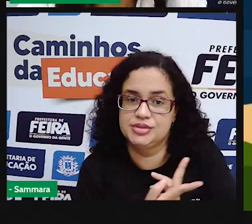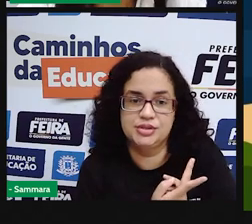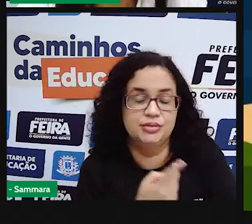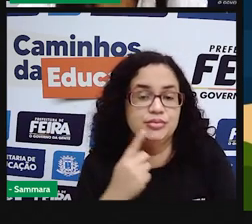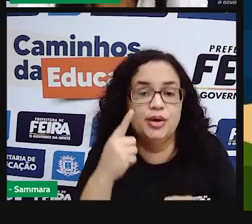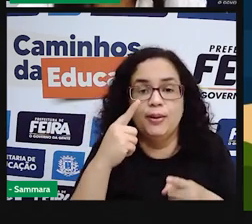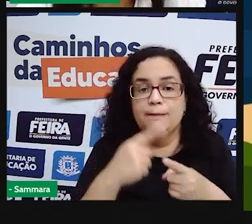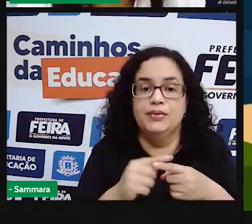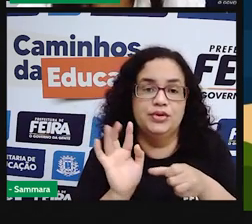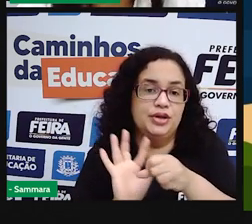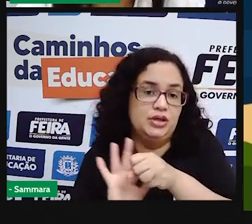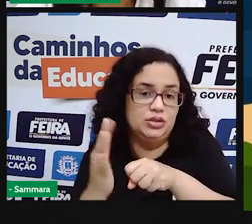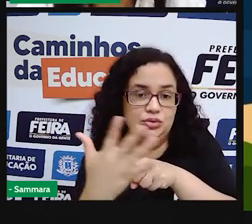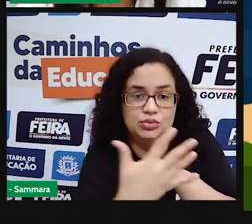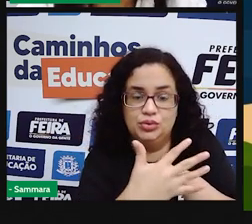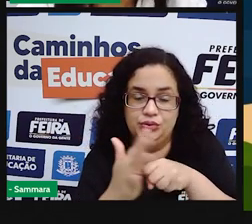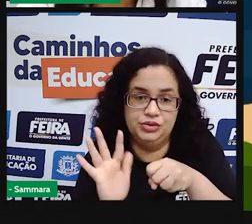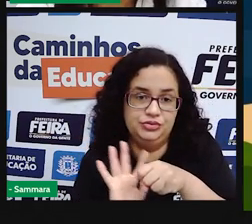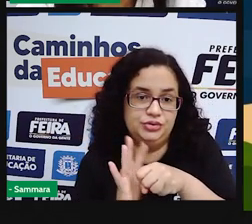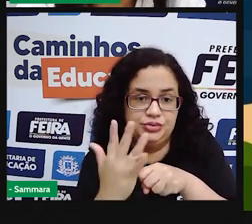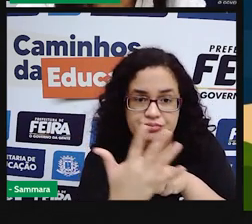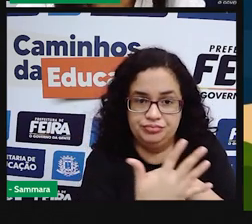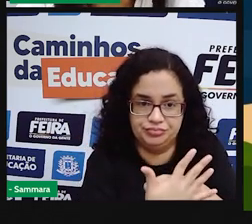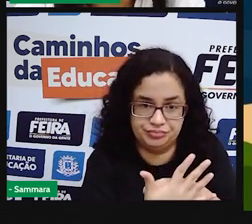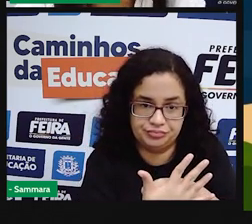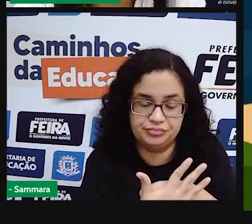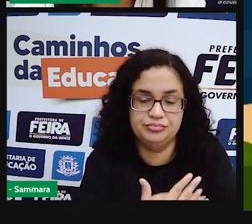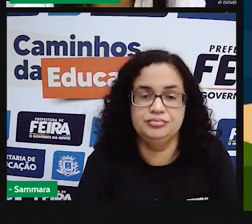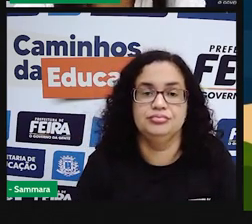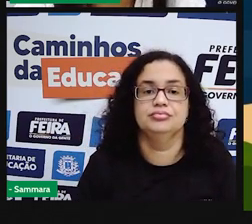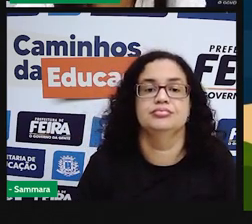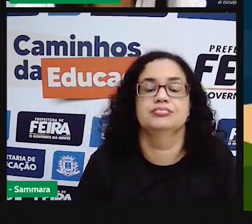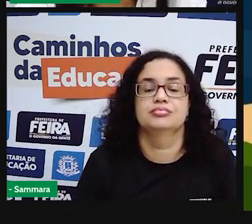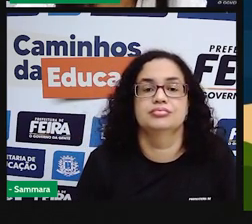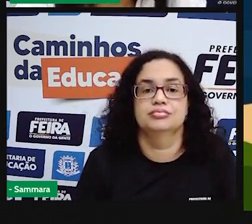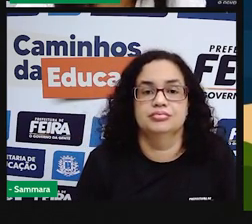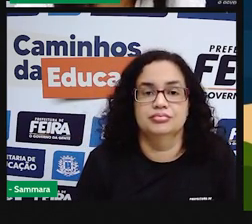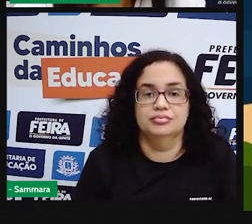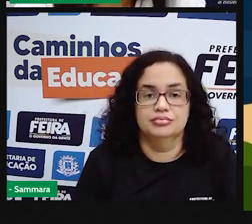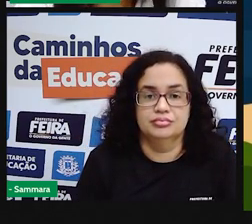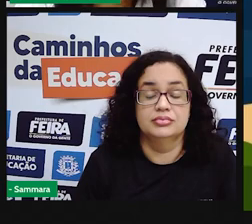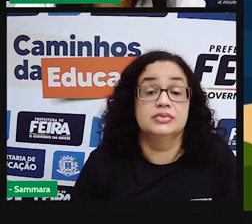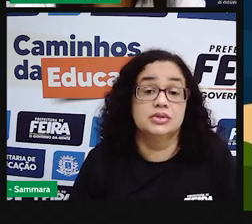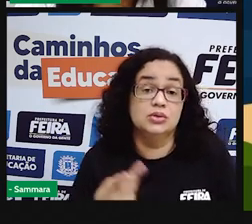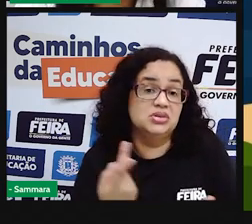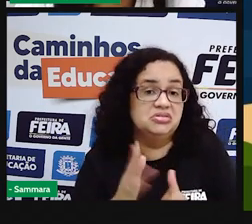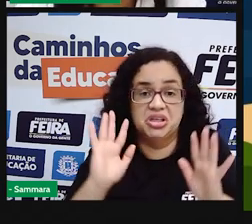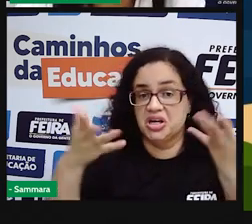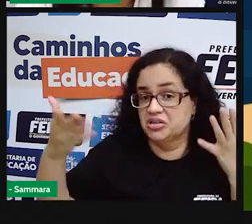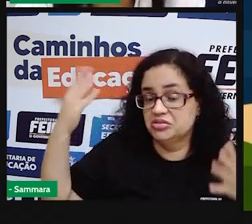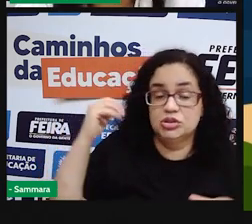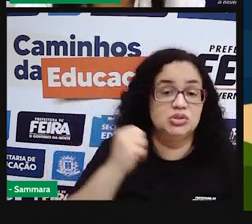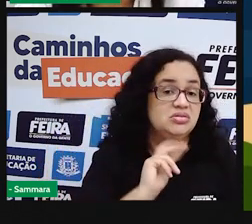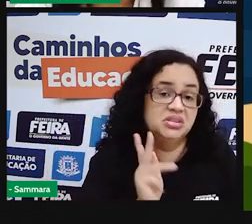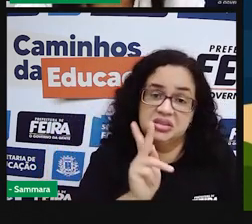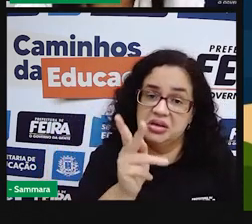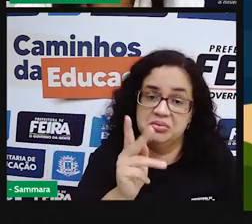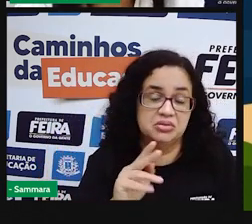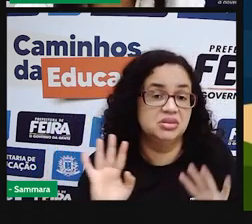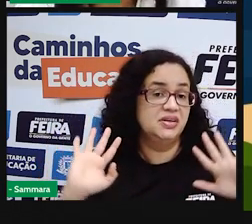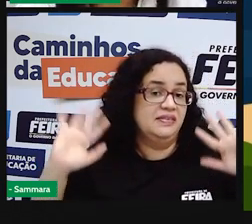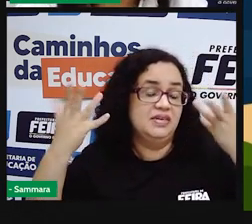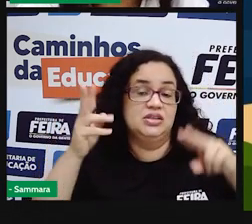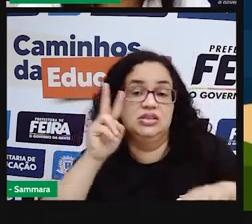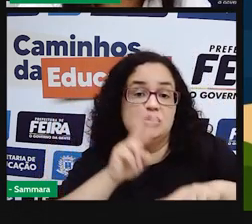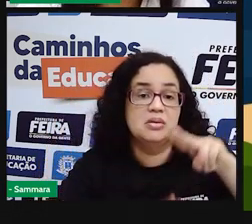Entre os distritos aí, as cidades também do interior, nas quais aconteciam todos os anos as festas juninas,